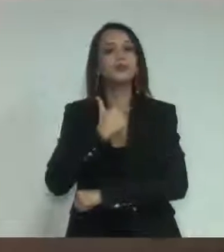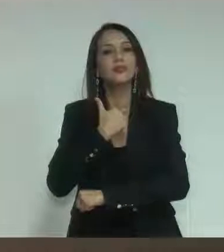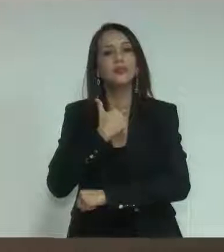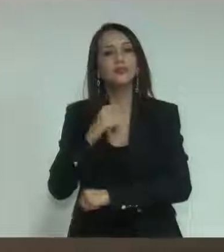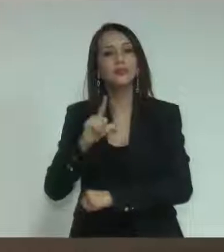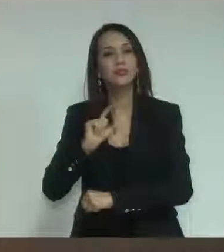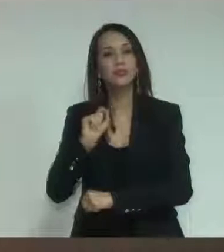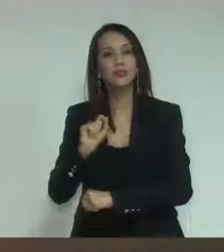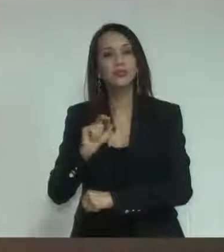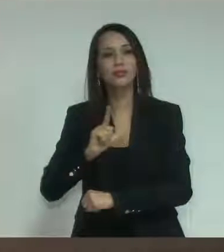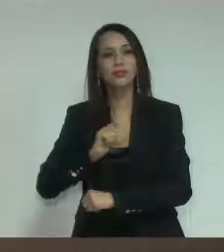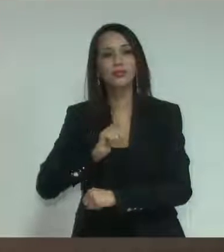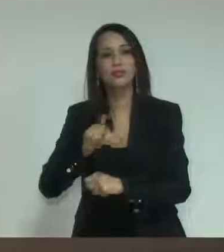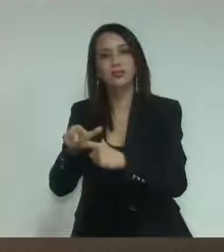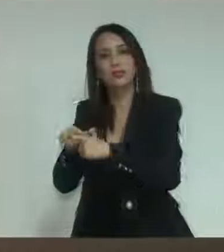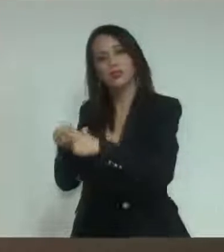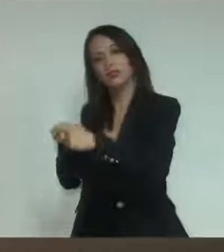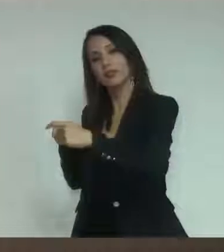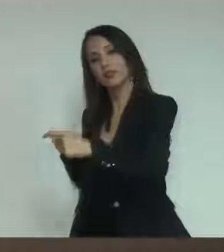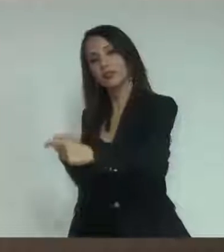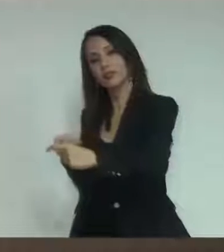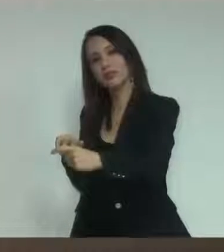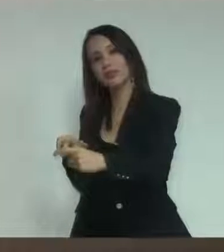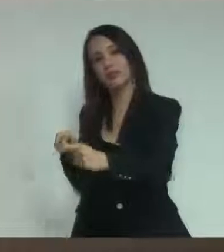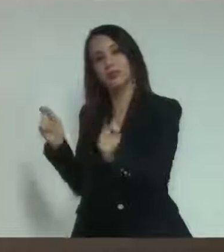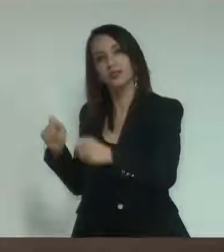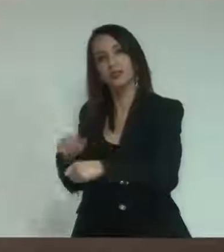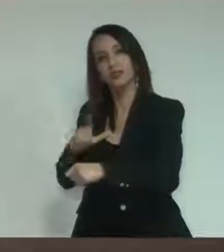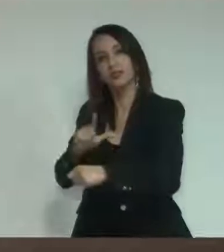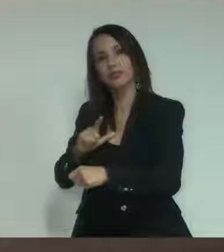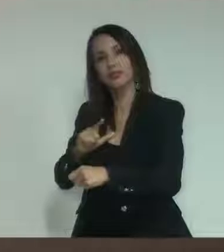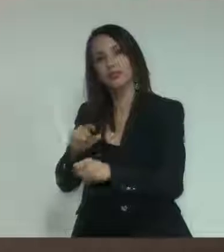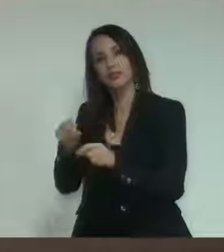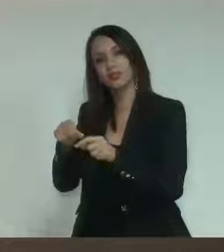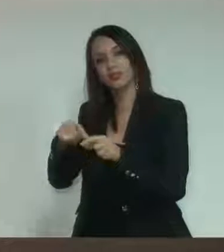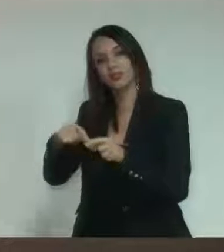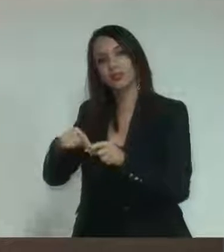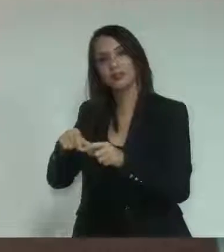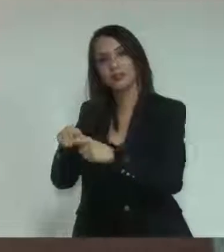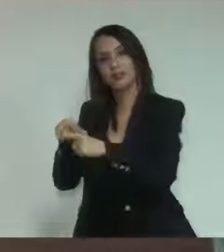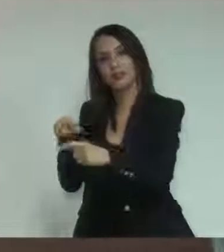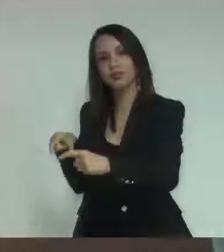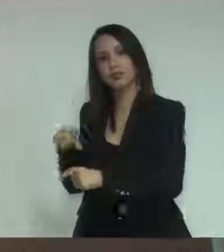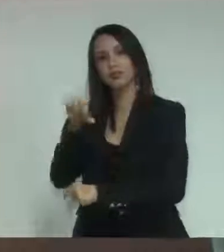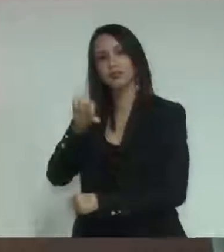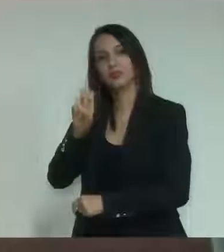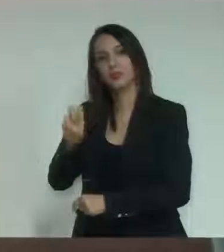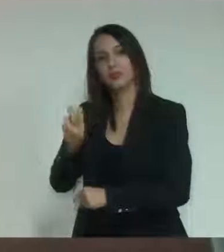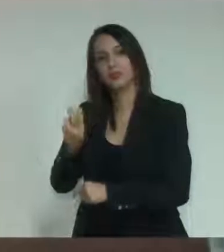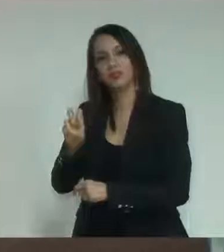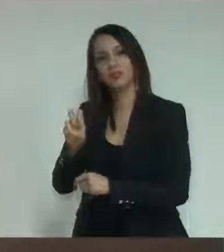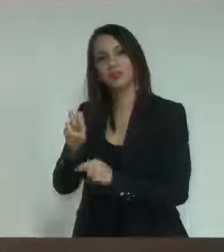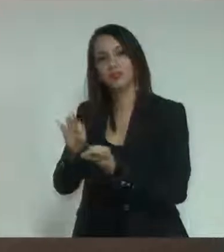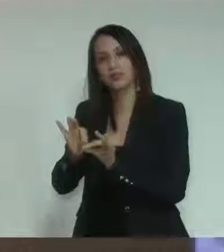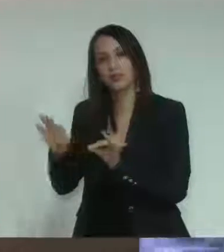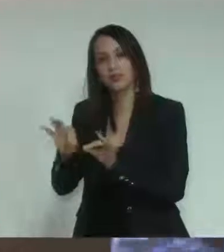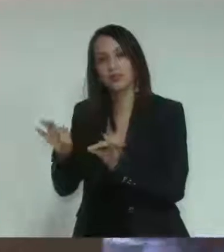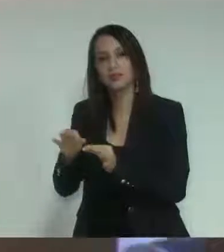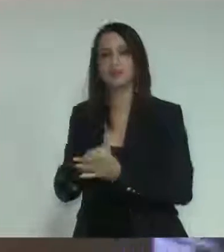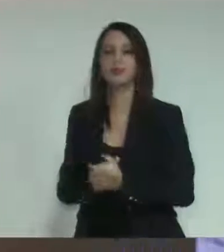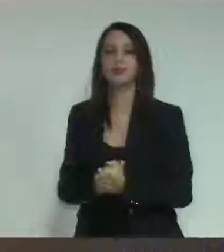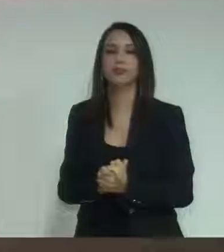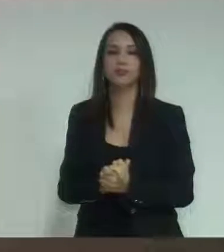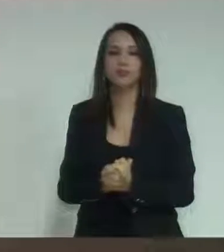uma falta de espaço suficiente, admitindo-se uma faixa de 900 milímetros, né? 0,90 centímetros